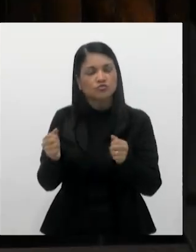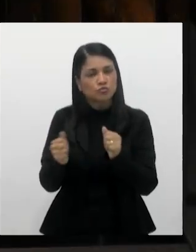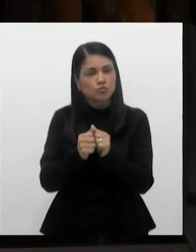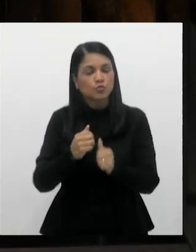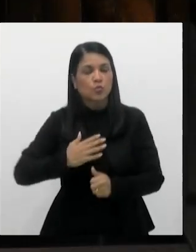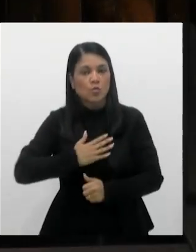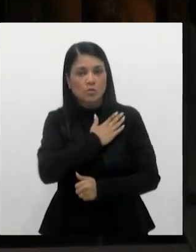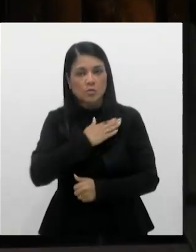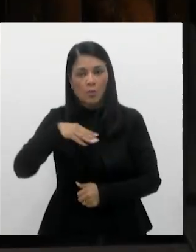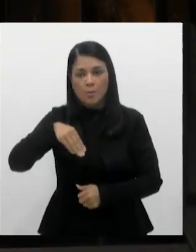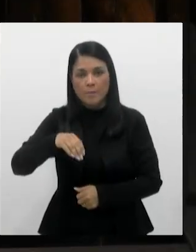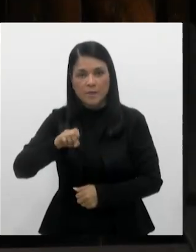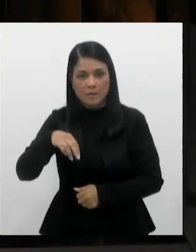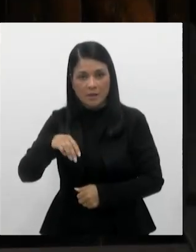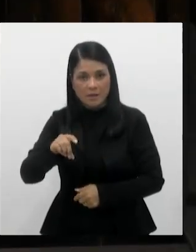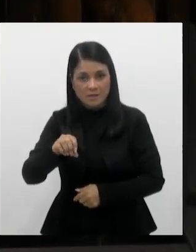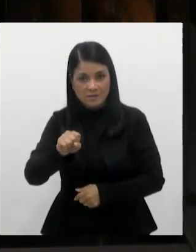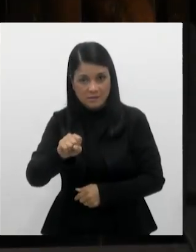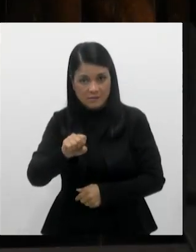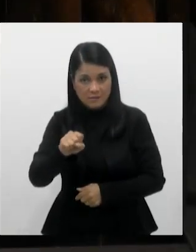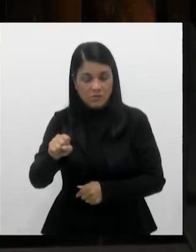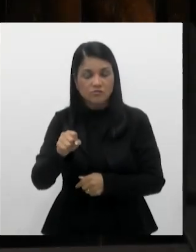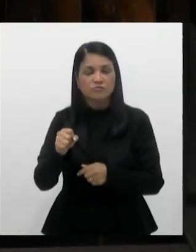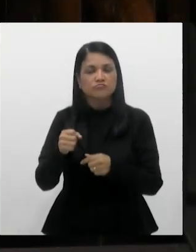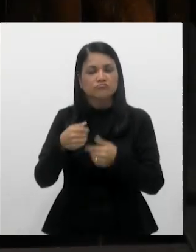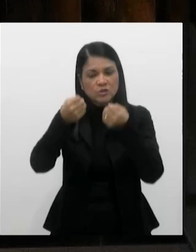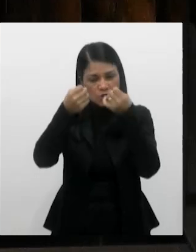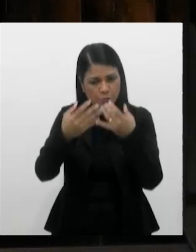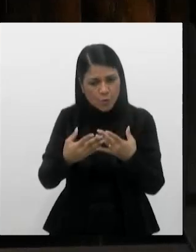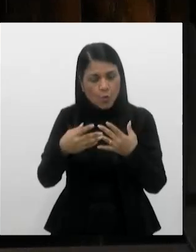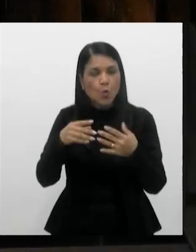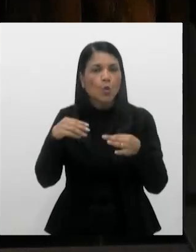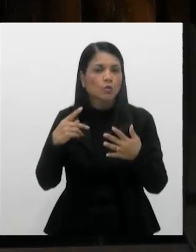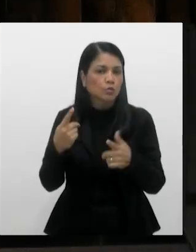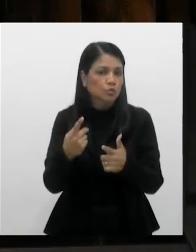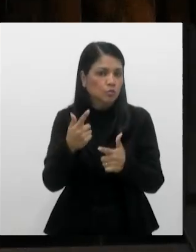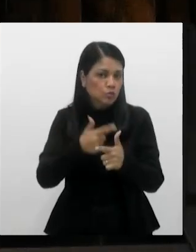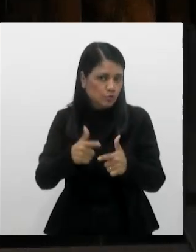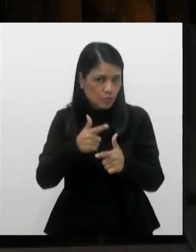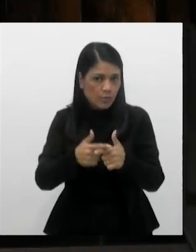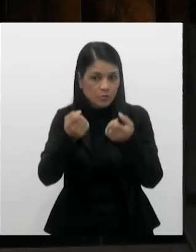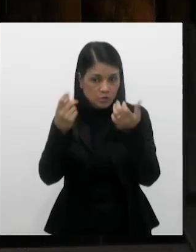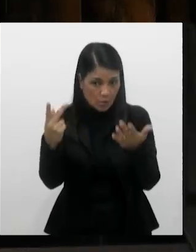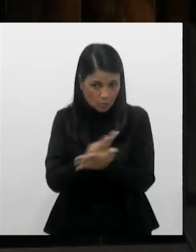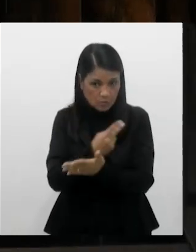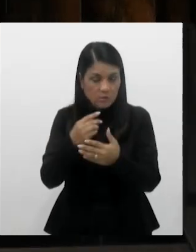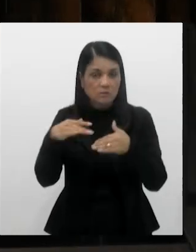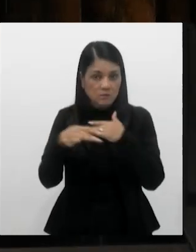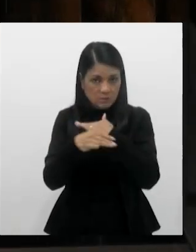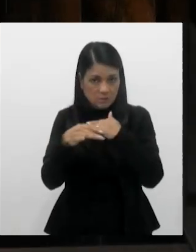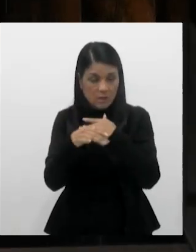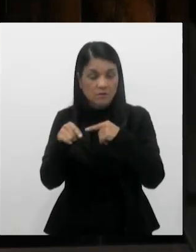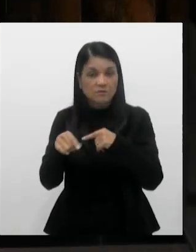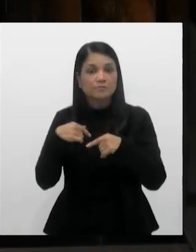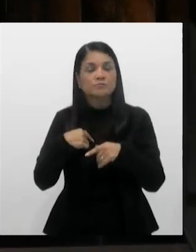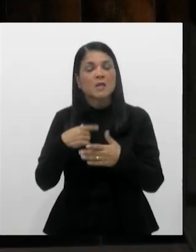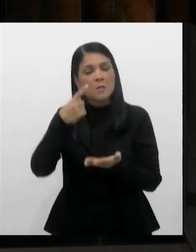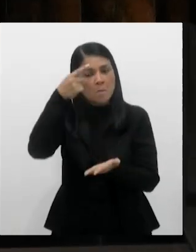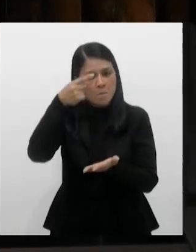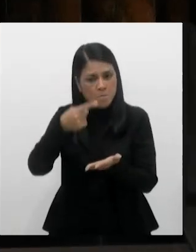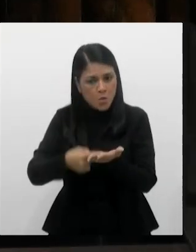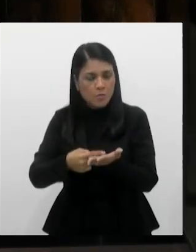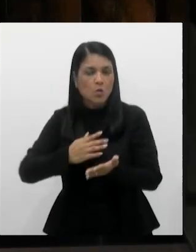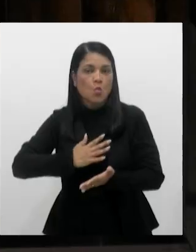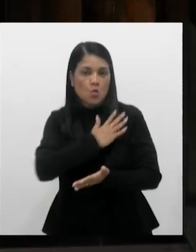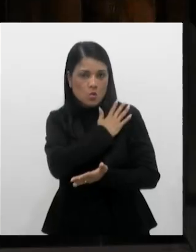as necessidades. O Coronel Menezes se comprometeu em estar reforçando o efetivo e